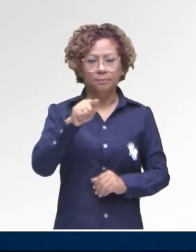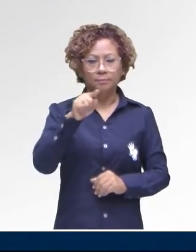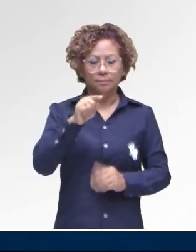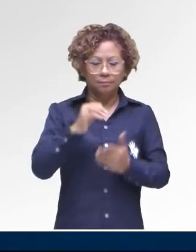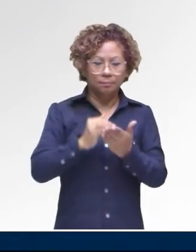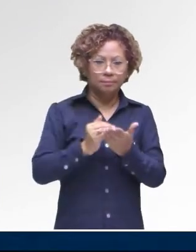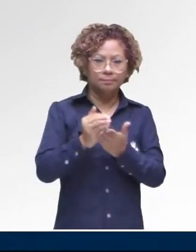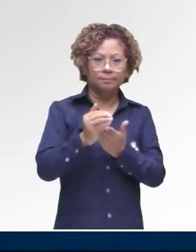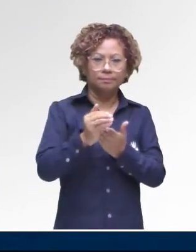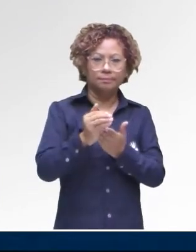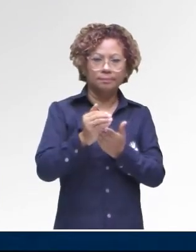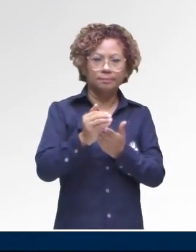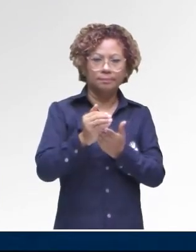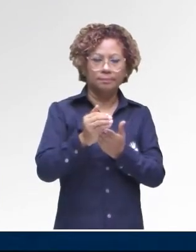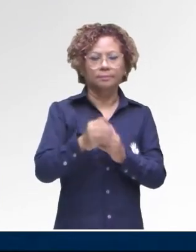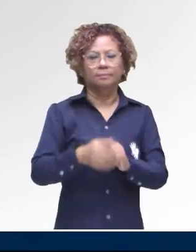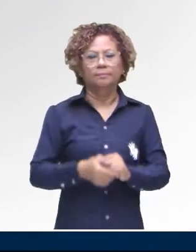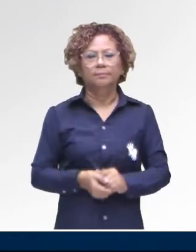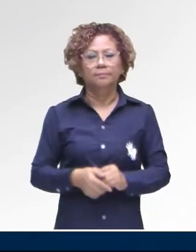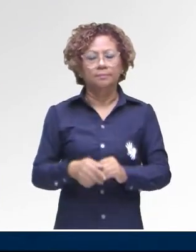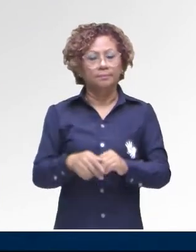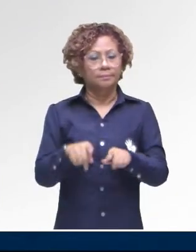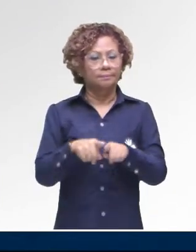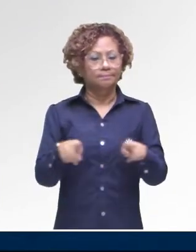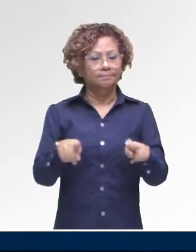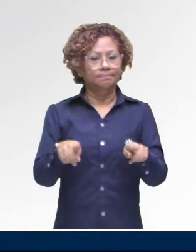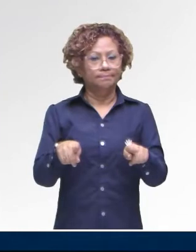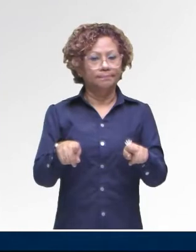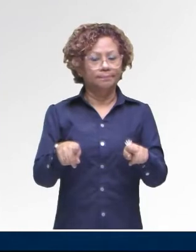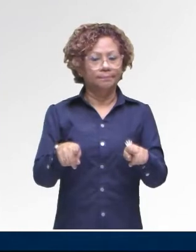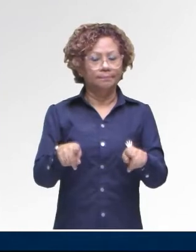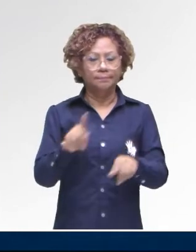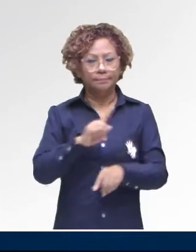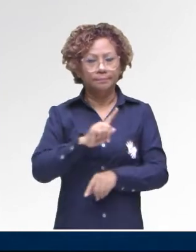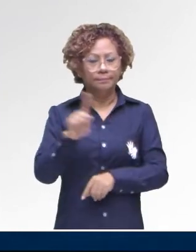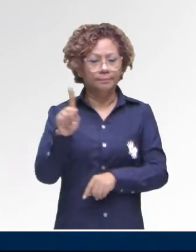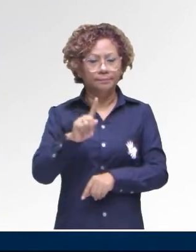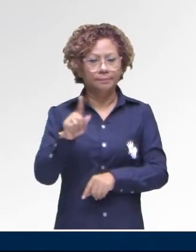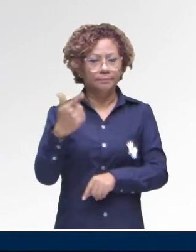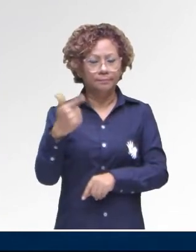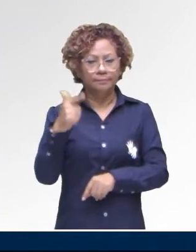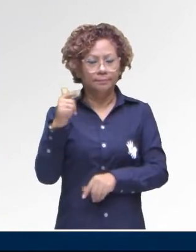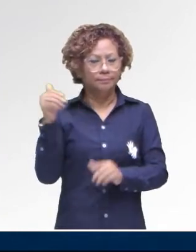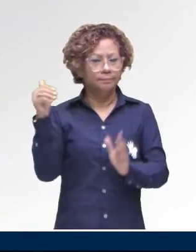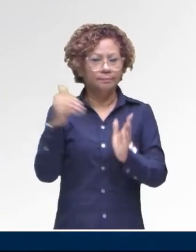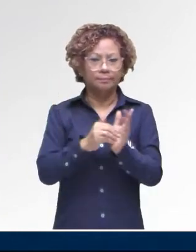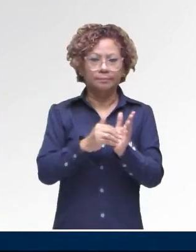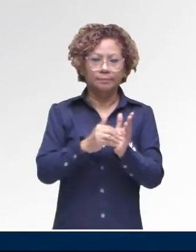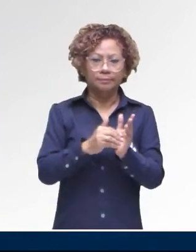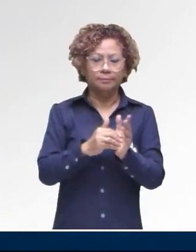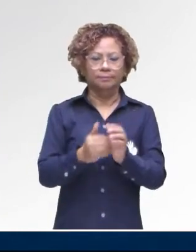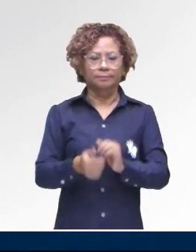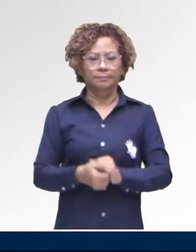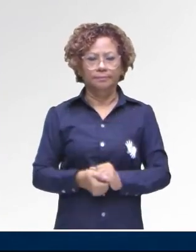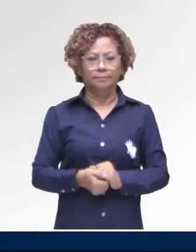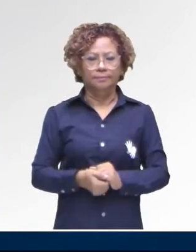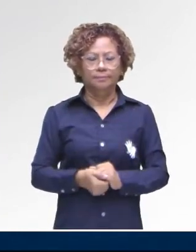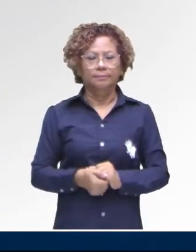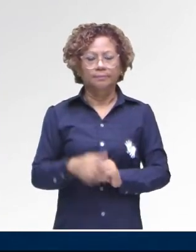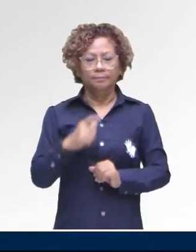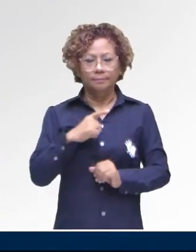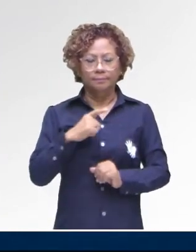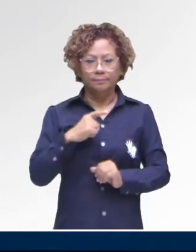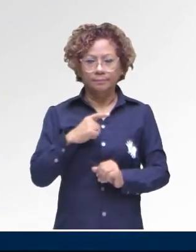inicial, tá? Mas não um ponto final. Elas são